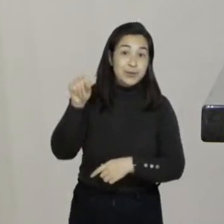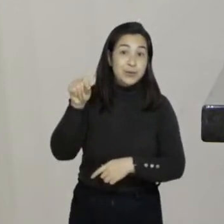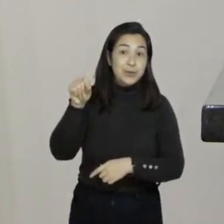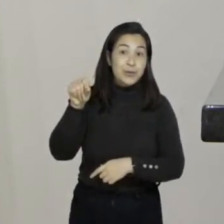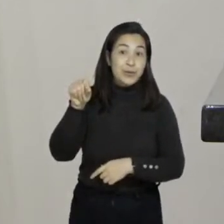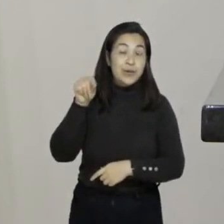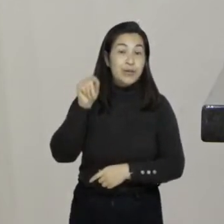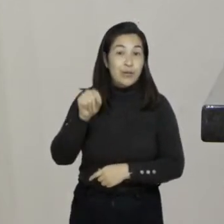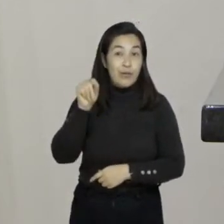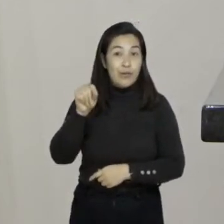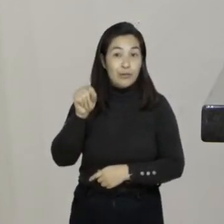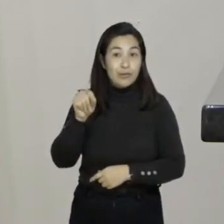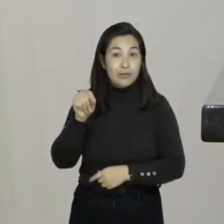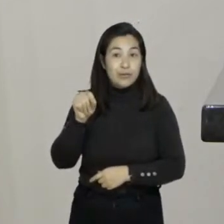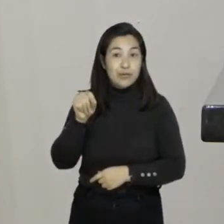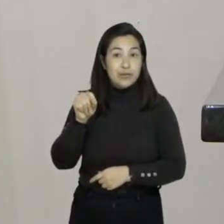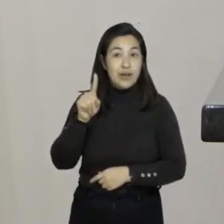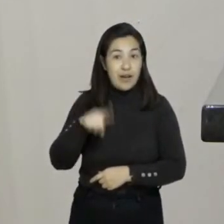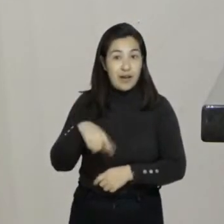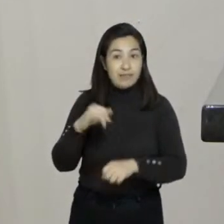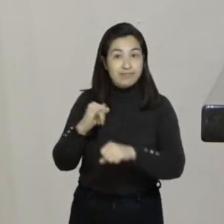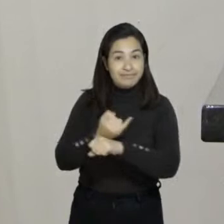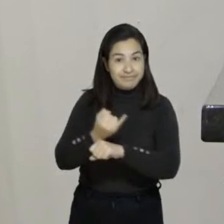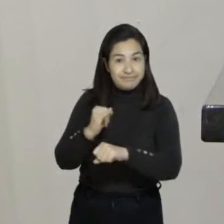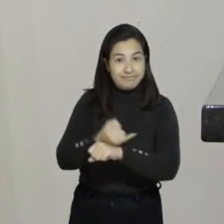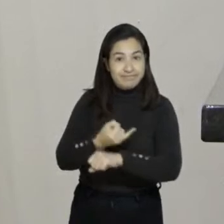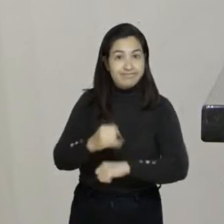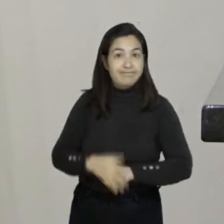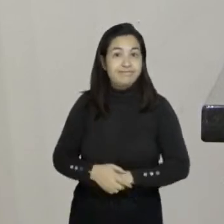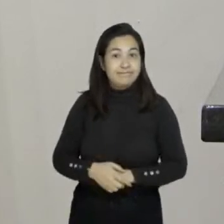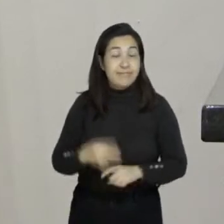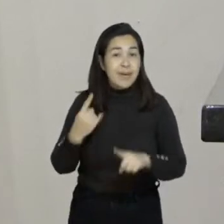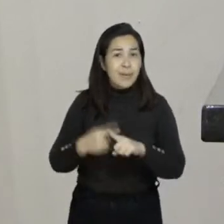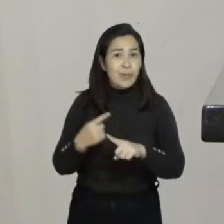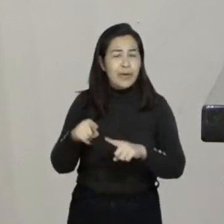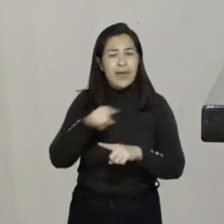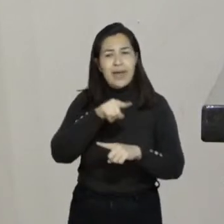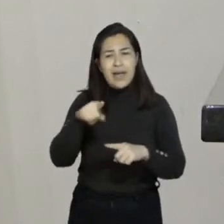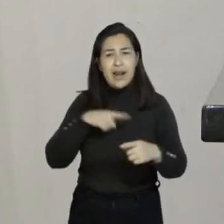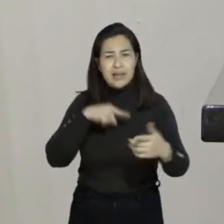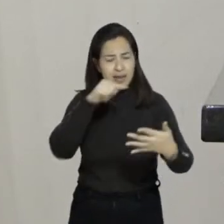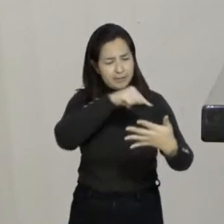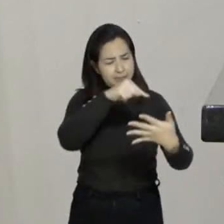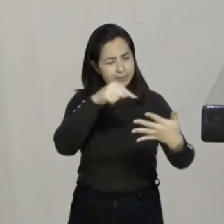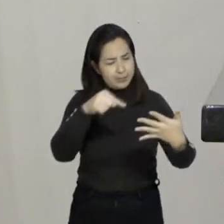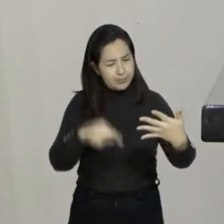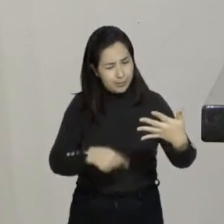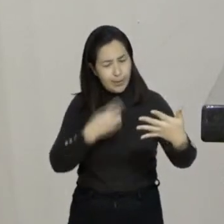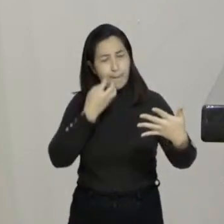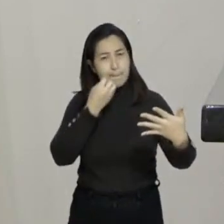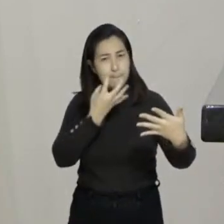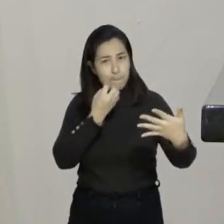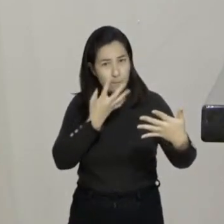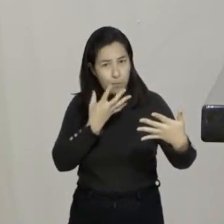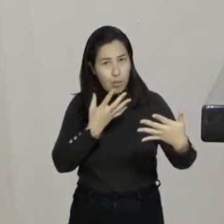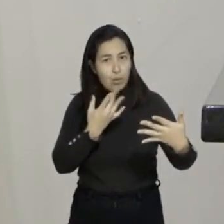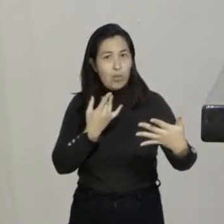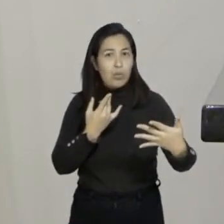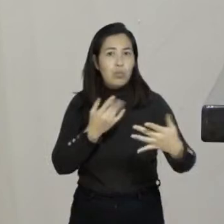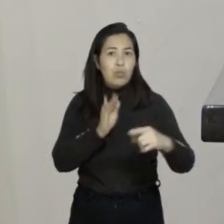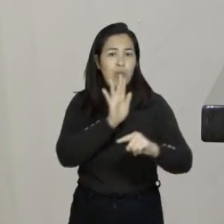Unidos para ser uma blusão é Joinville por todas as características que ela apresenta pelo engajamento